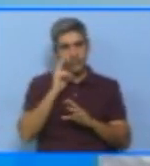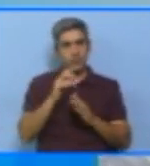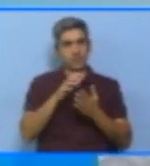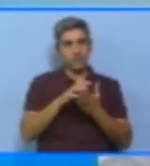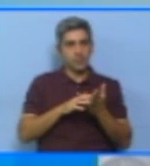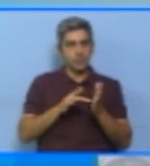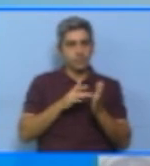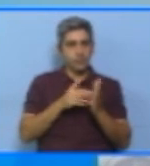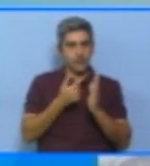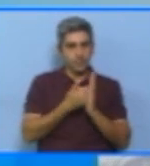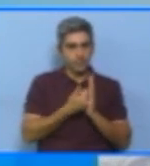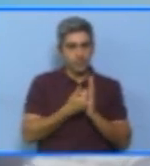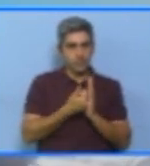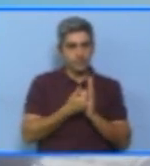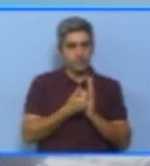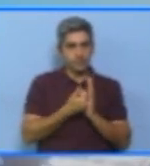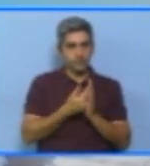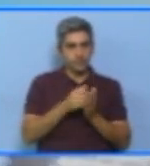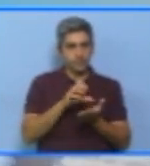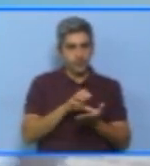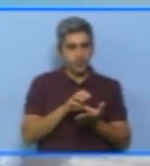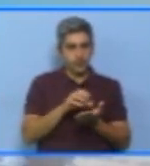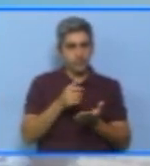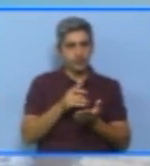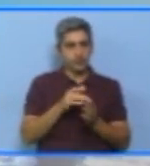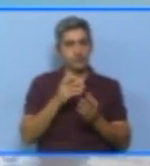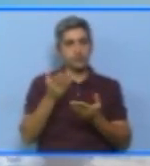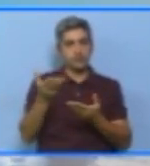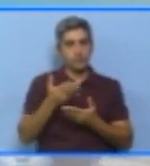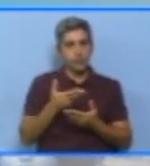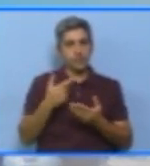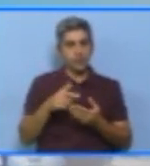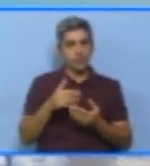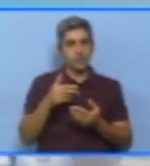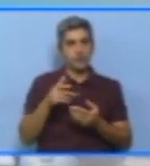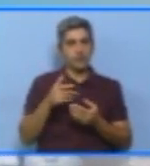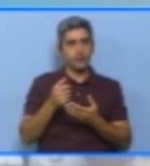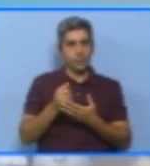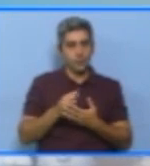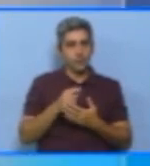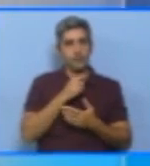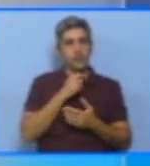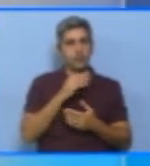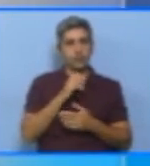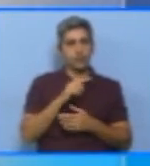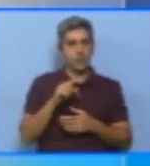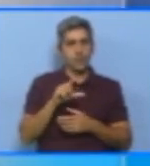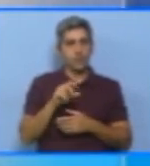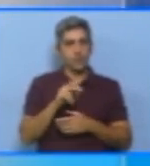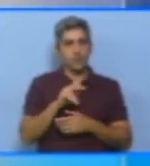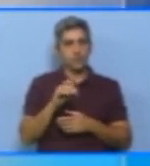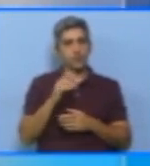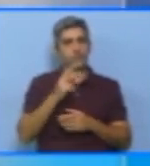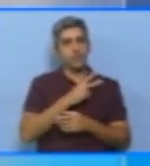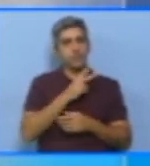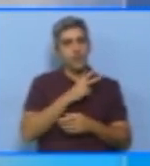textos bíblicos desse dia com o auxílio dos nossos convidados. Hoje entre nós o Padre João Lourenço, diretor da Faculdade de